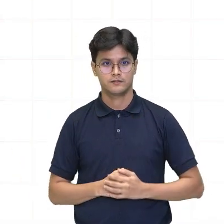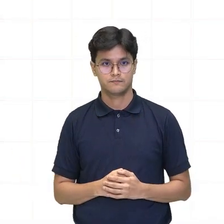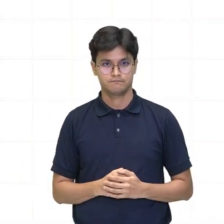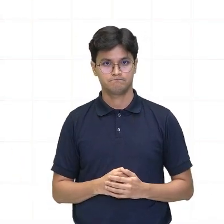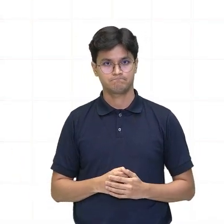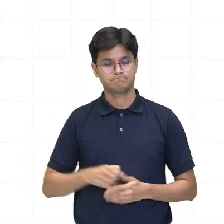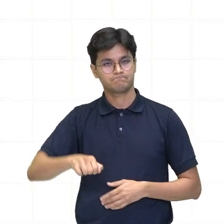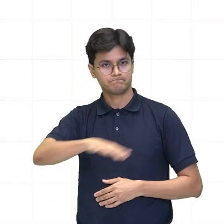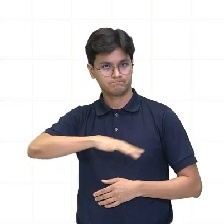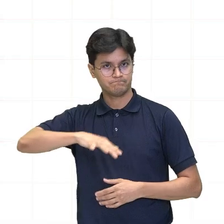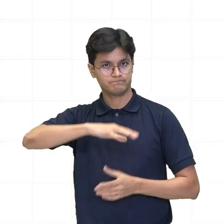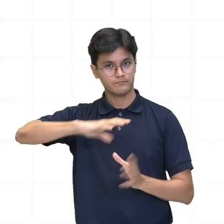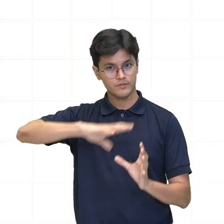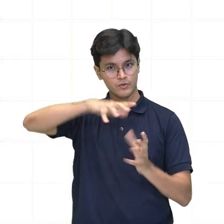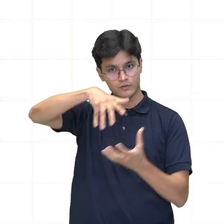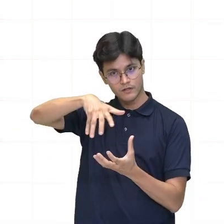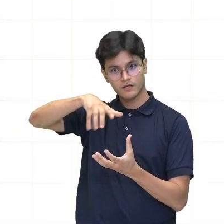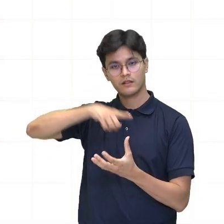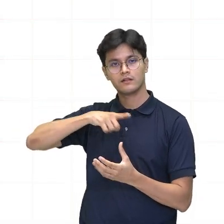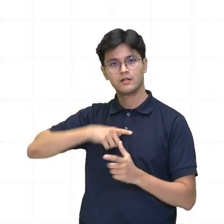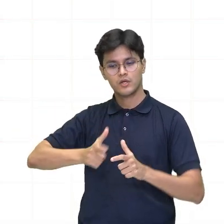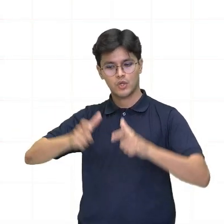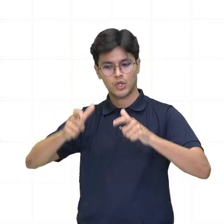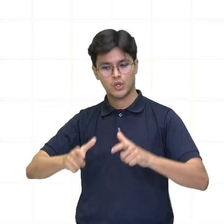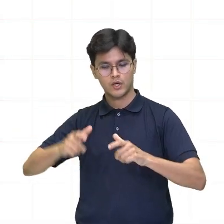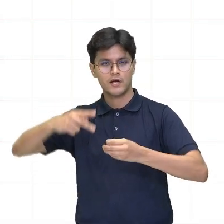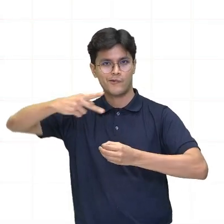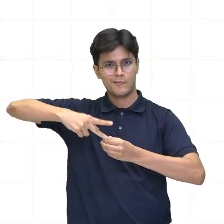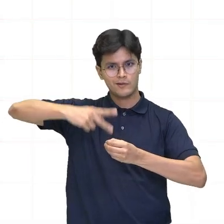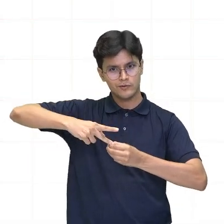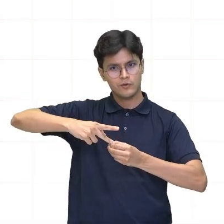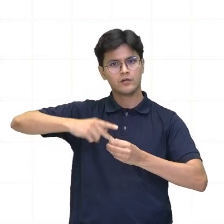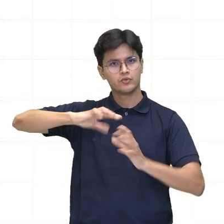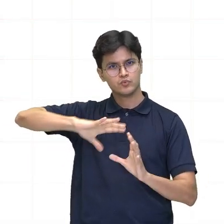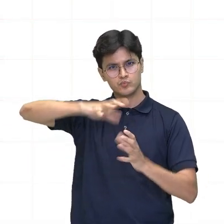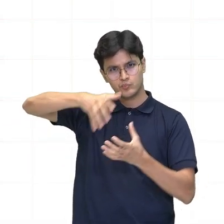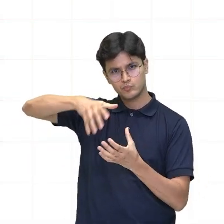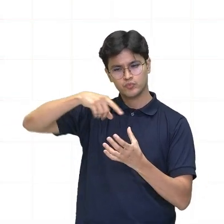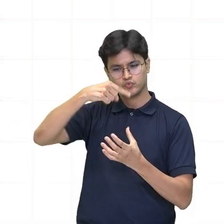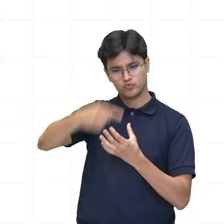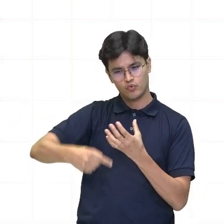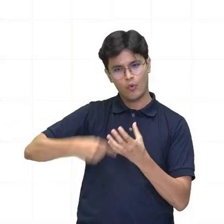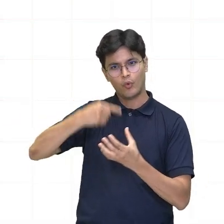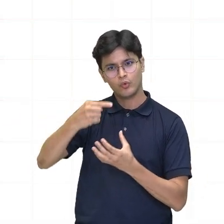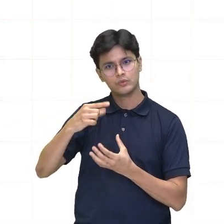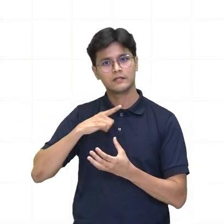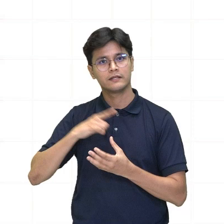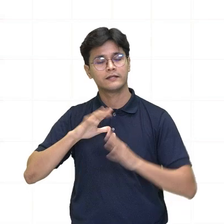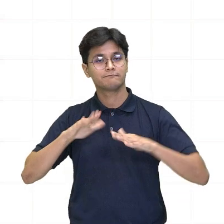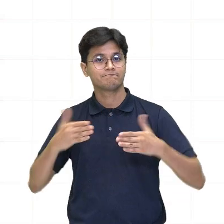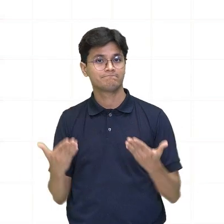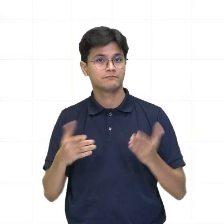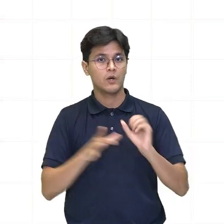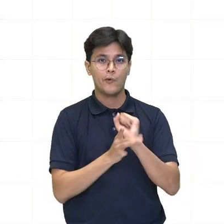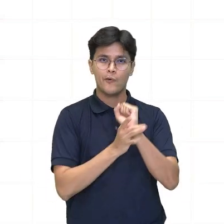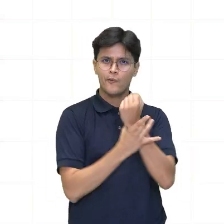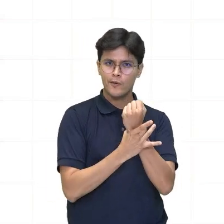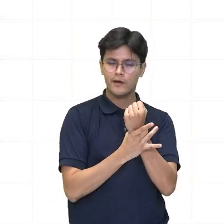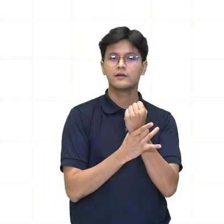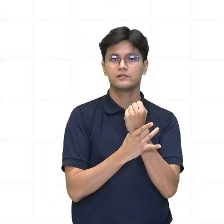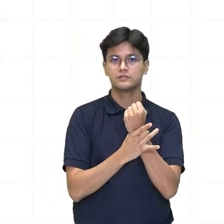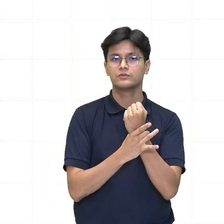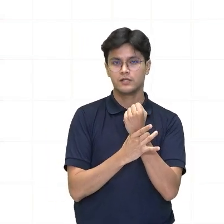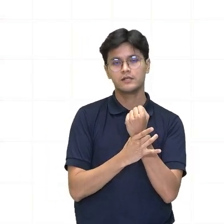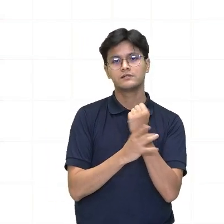temos reservas de petróleo no mundo inteiro, né? A gente viu ali no nosso mapinha, então isso garante também para a gente uma segurança